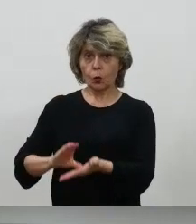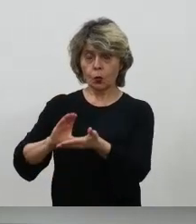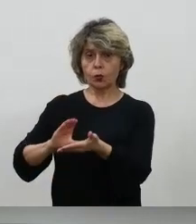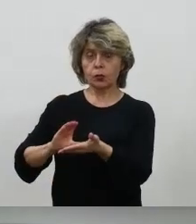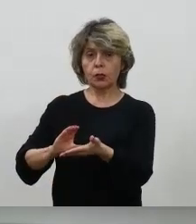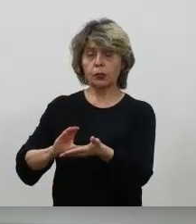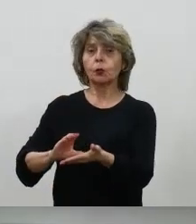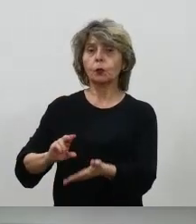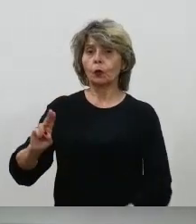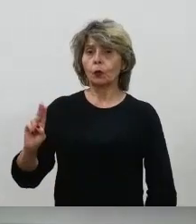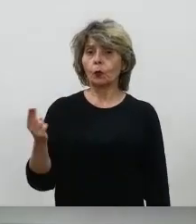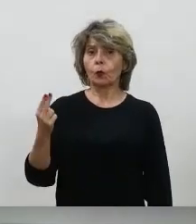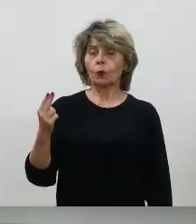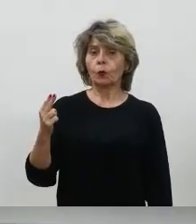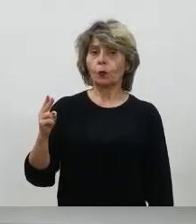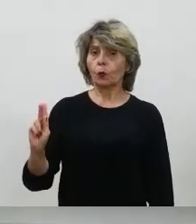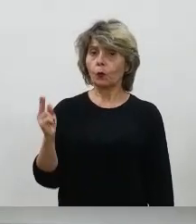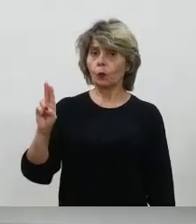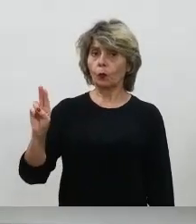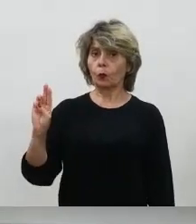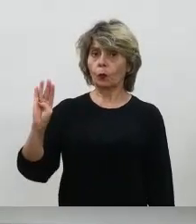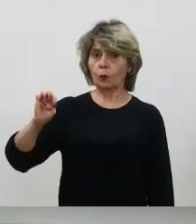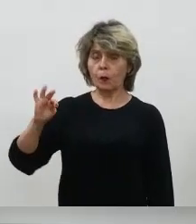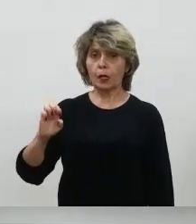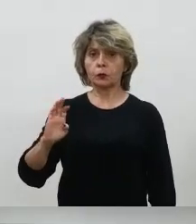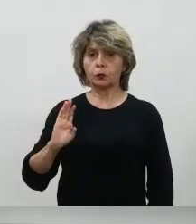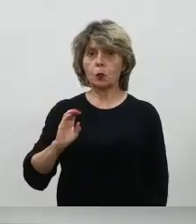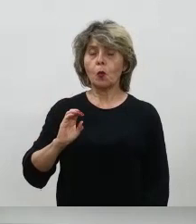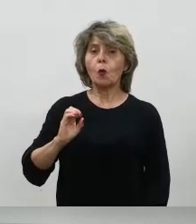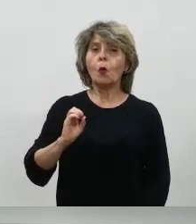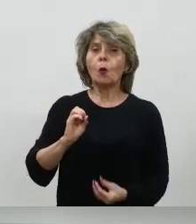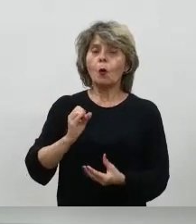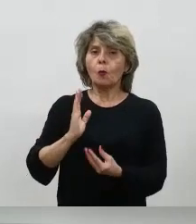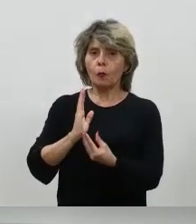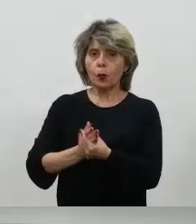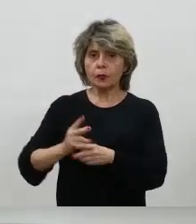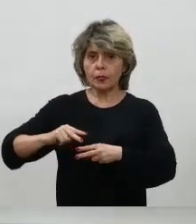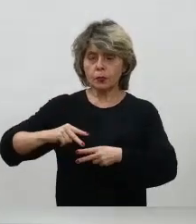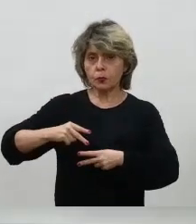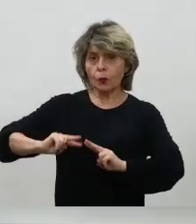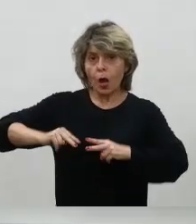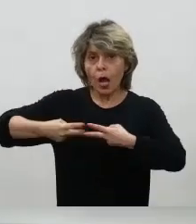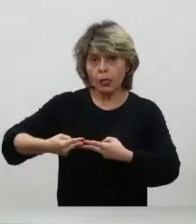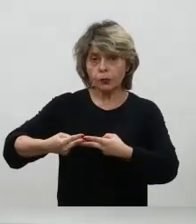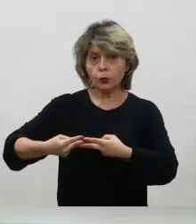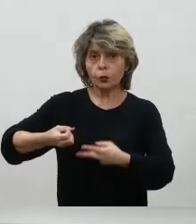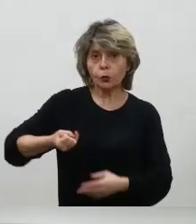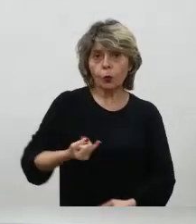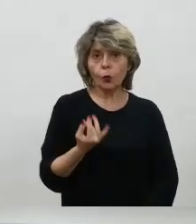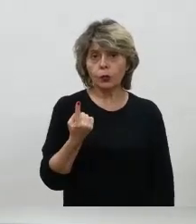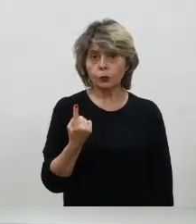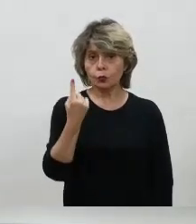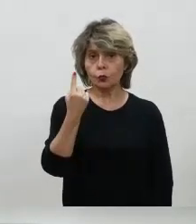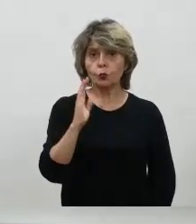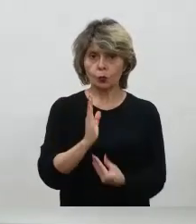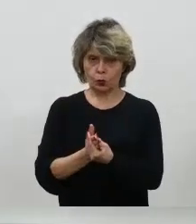Humberto eidar no processo eletrônico um processo em discussão um processo na pauta simples do Conselheiro Humberto Aidar no